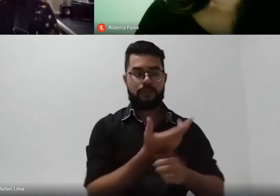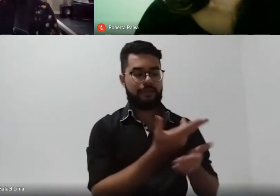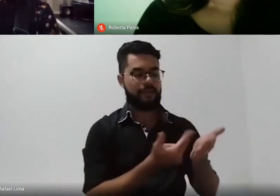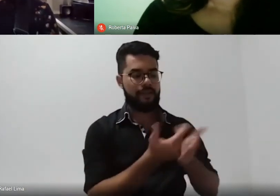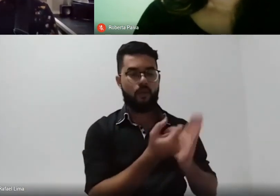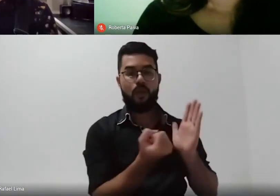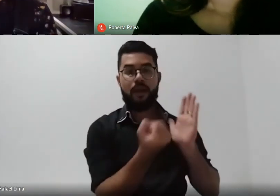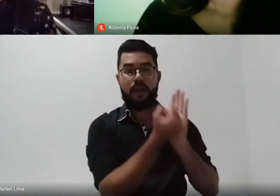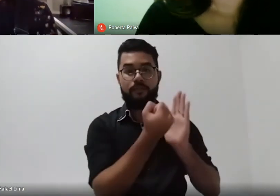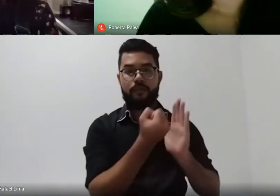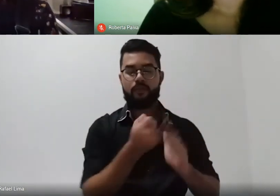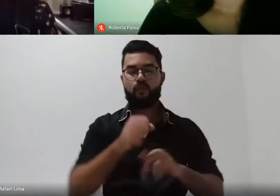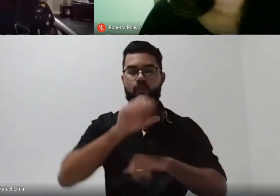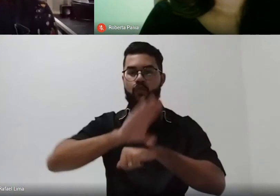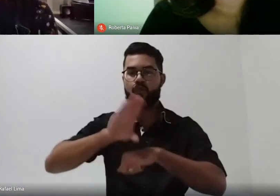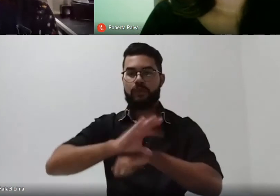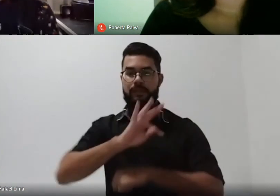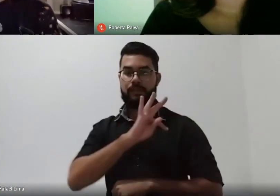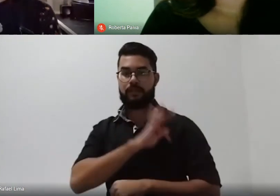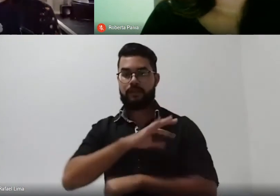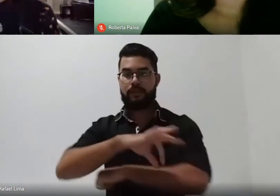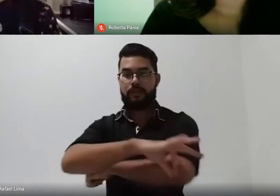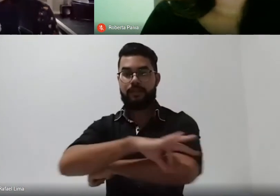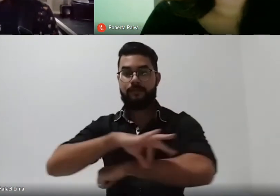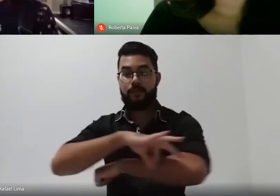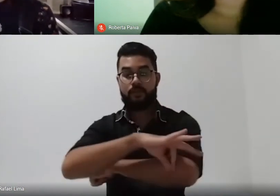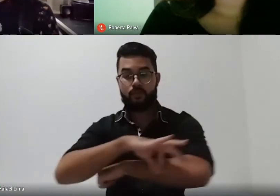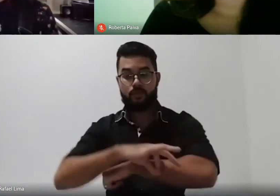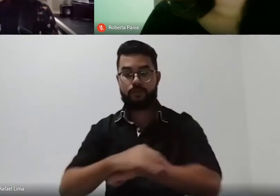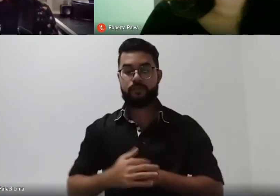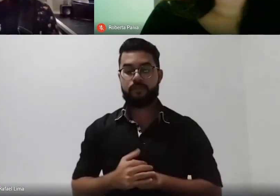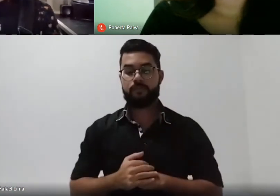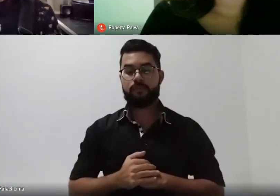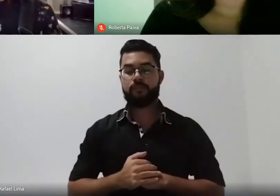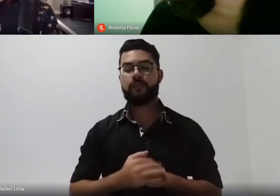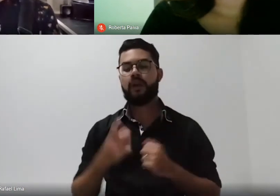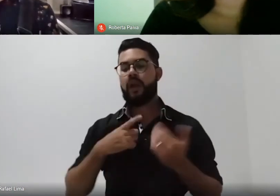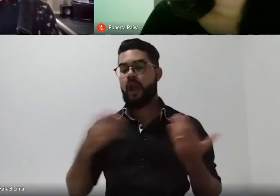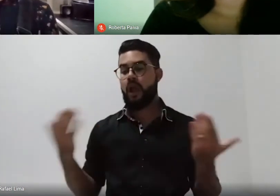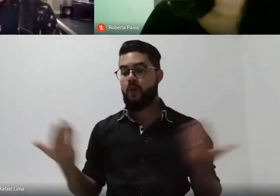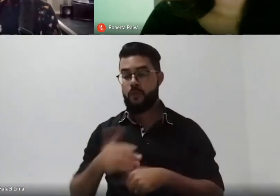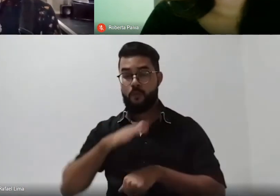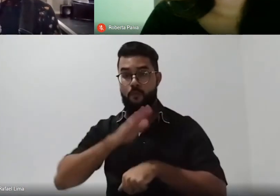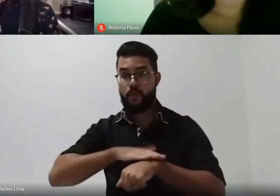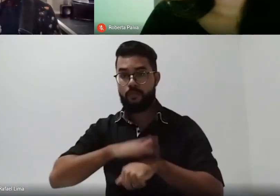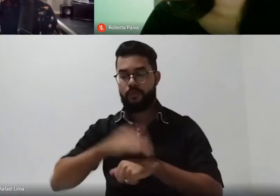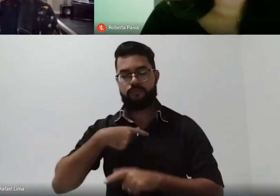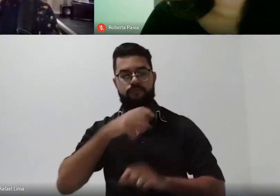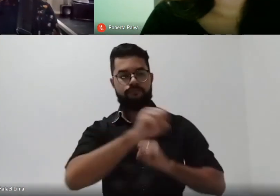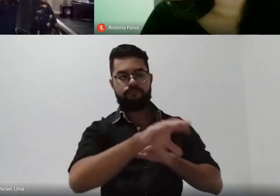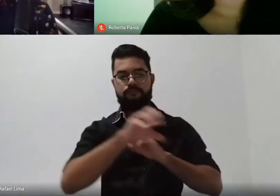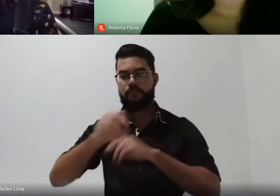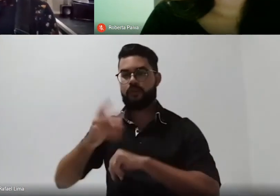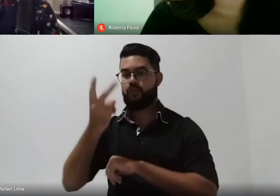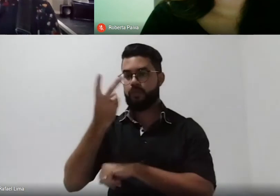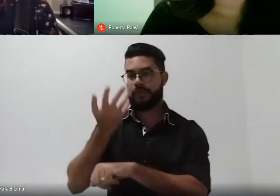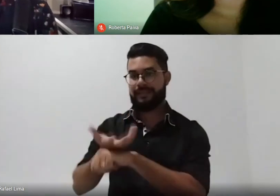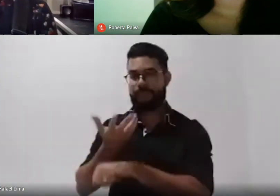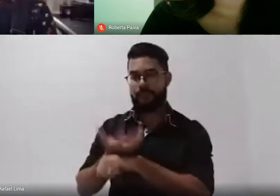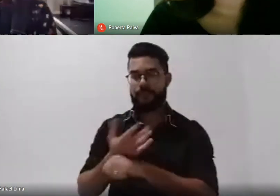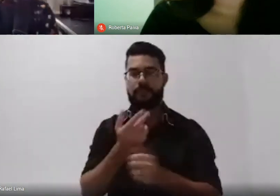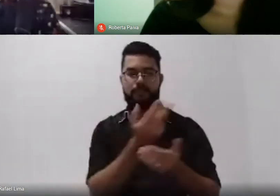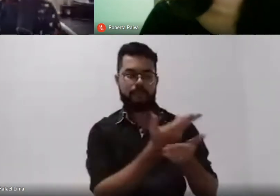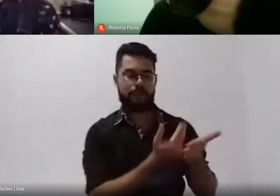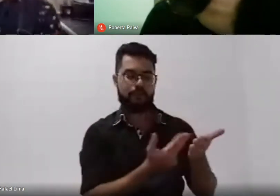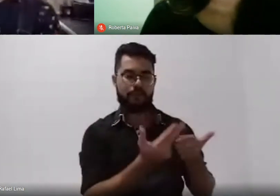de edificações. E, nesse momento, né, eu estou ensinando as 2 disciplinas de desenho auxiliar do computador e agora,